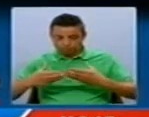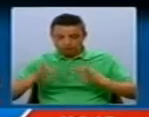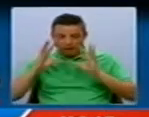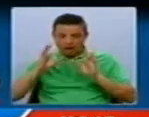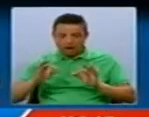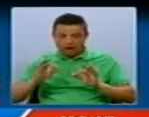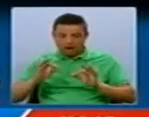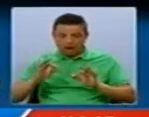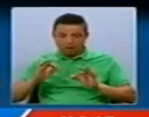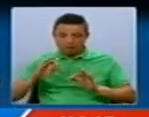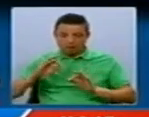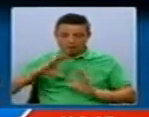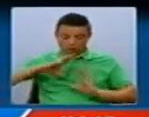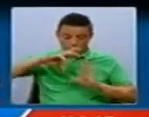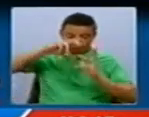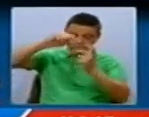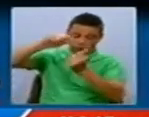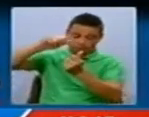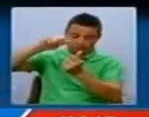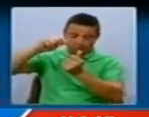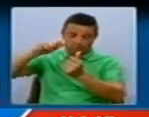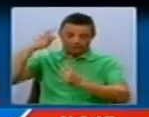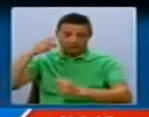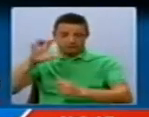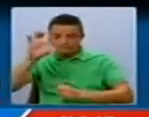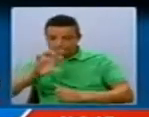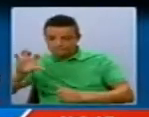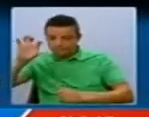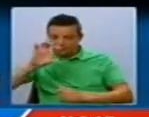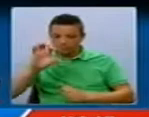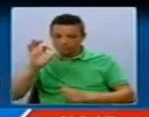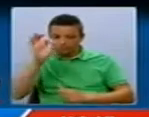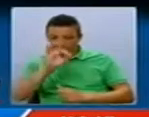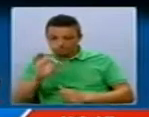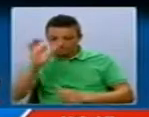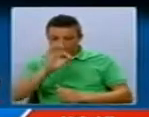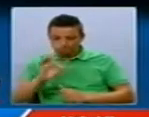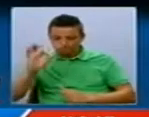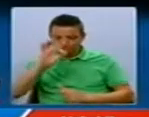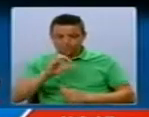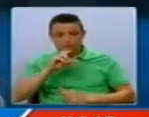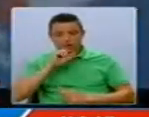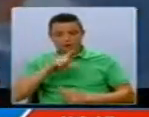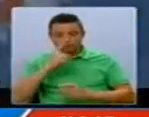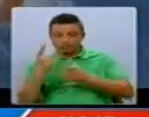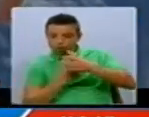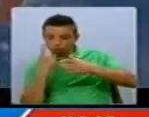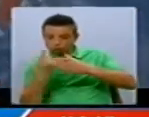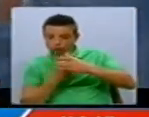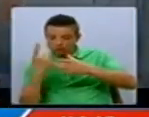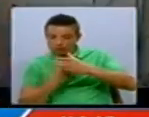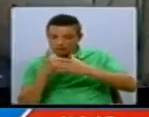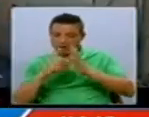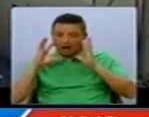no espaço. E além de crescer tridimensionalmente, tem uma forma mesmo esférica. E é possível isolar os processos